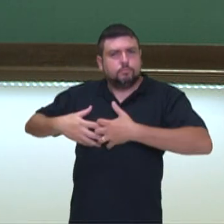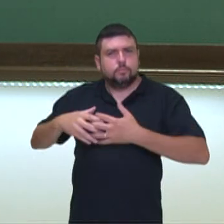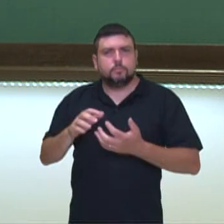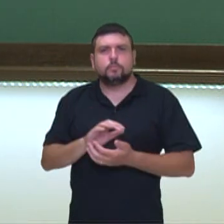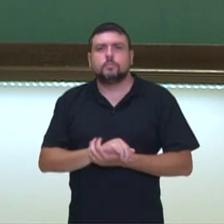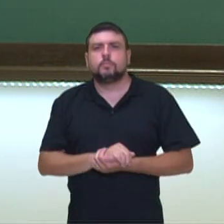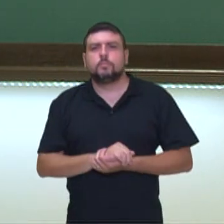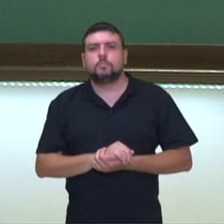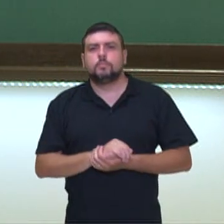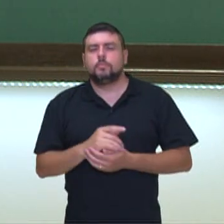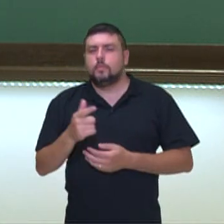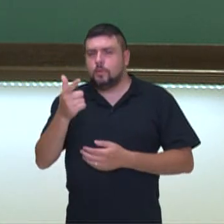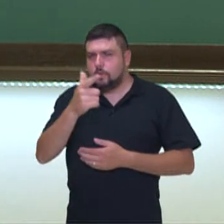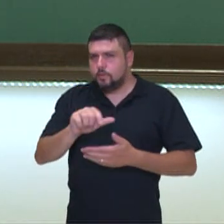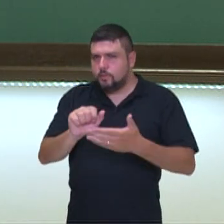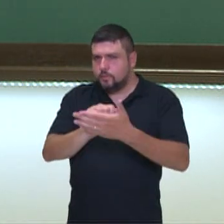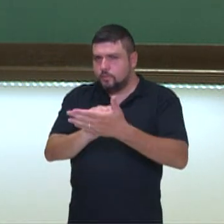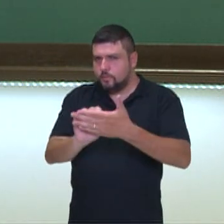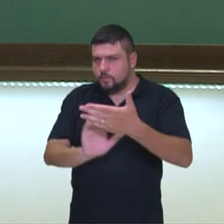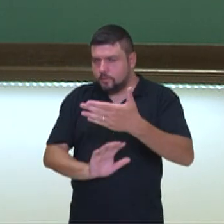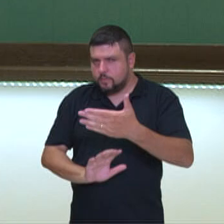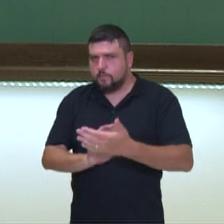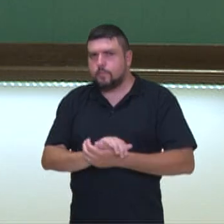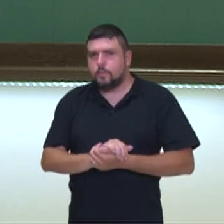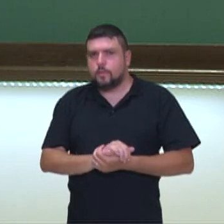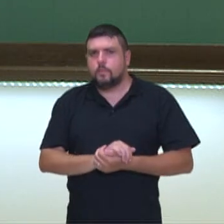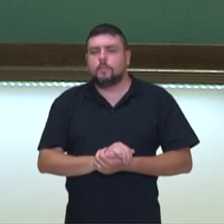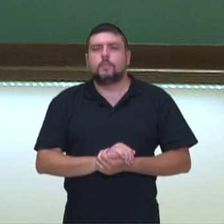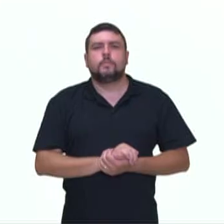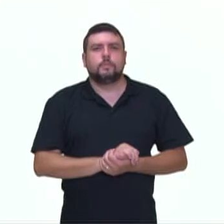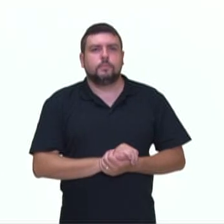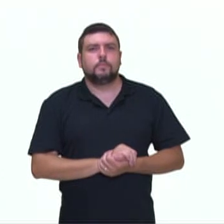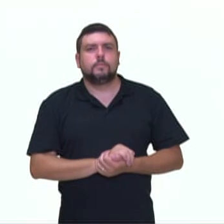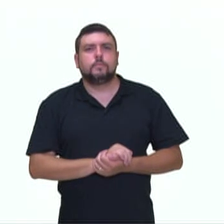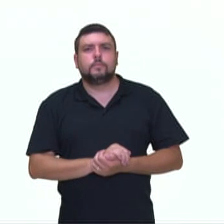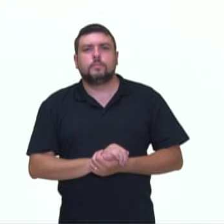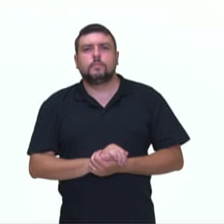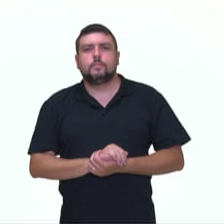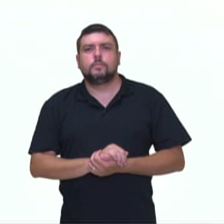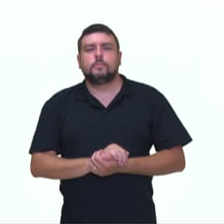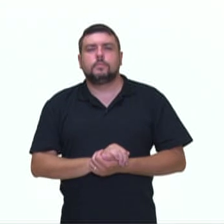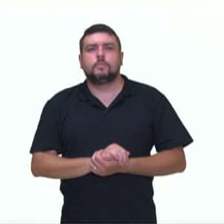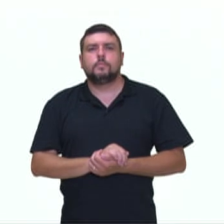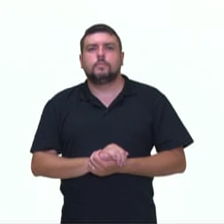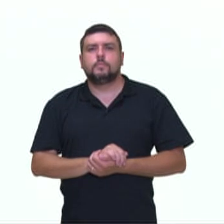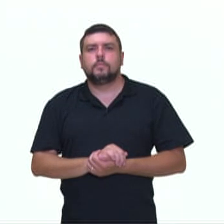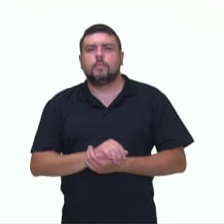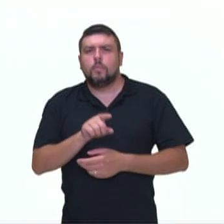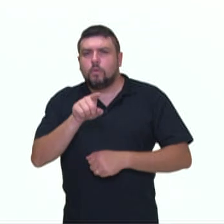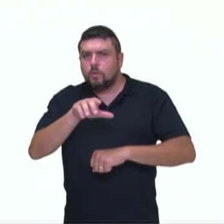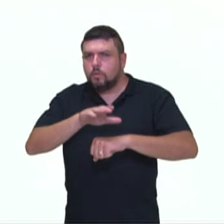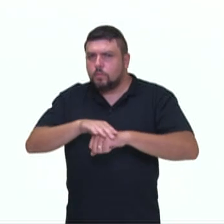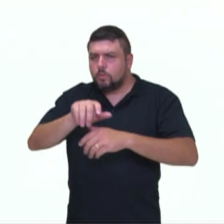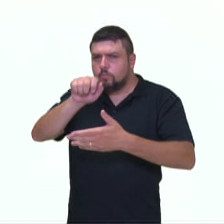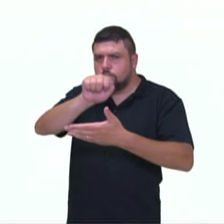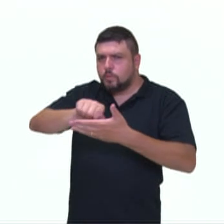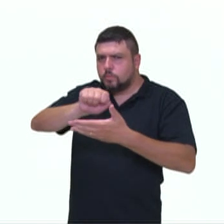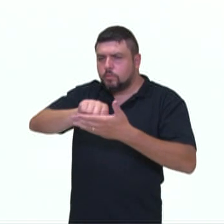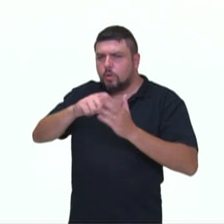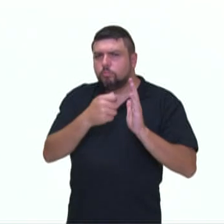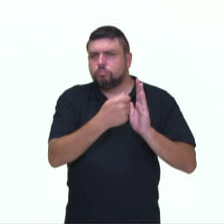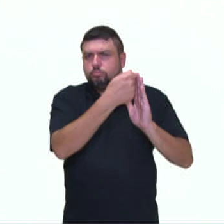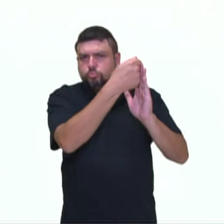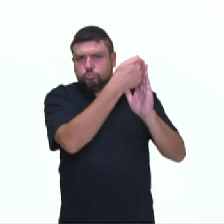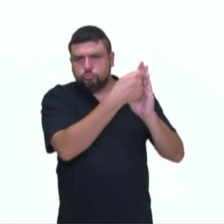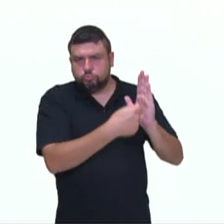fazer mais um exercíciozinho? Dessa vez é dissertativo. Olha lá, olha lá. Escreva um texto em seu